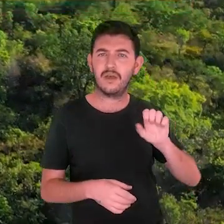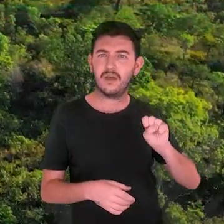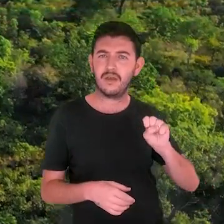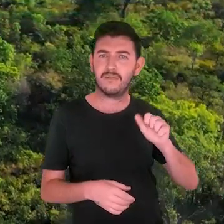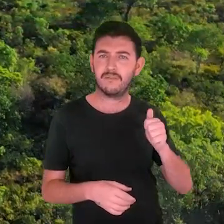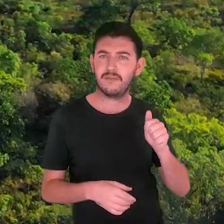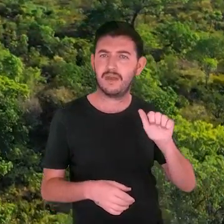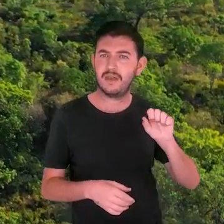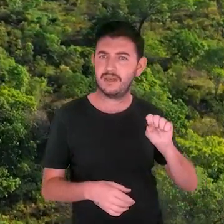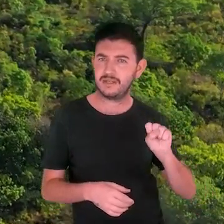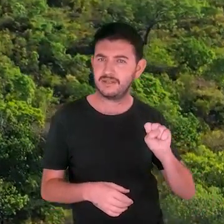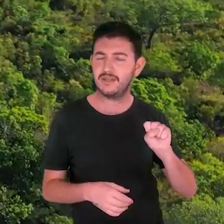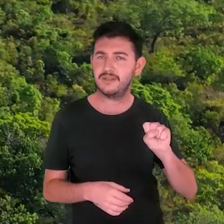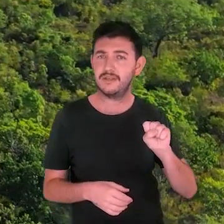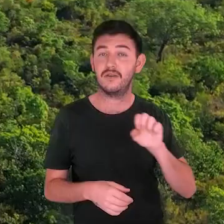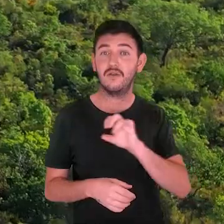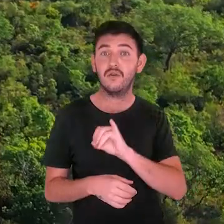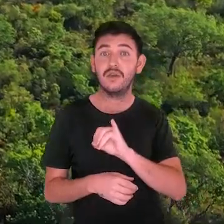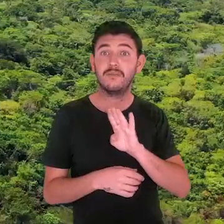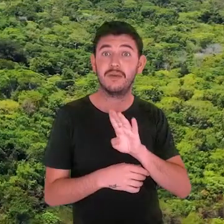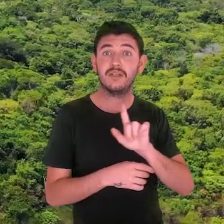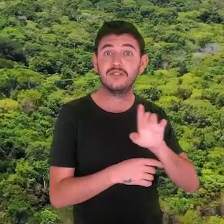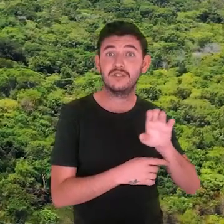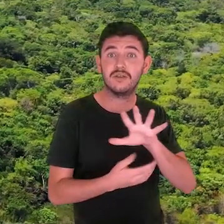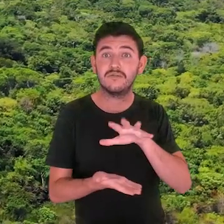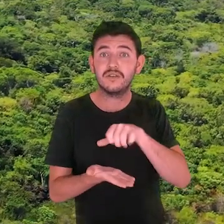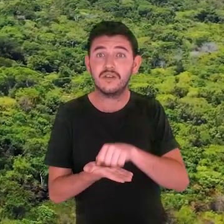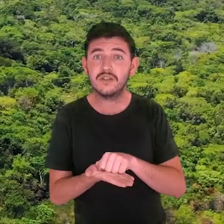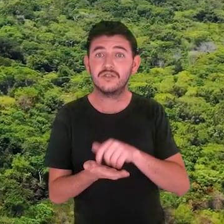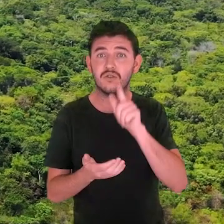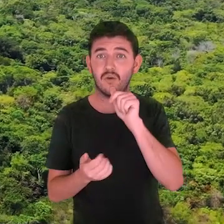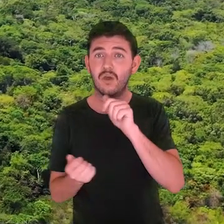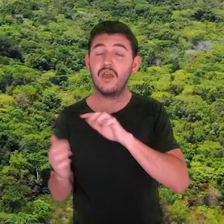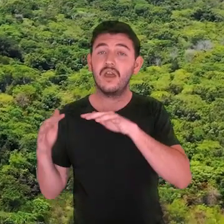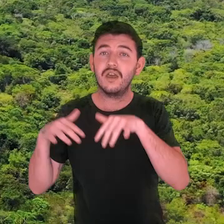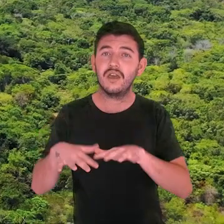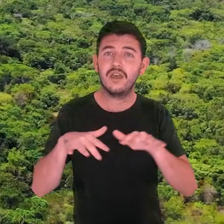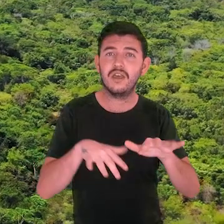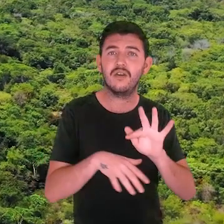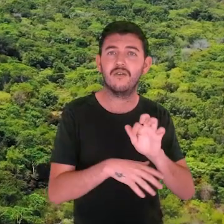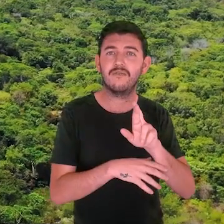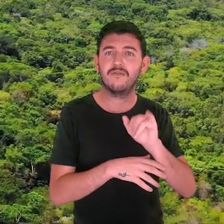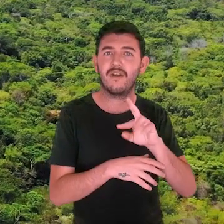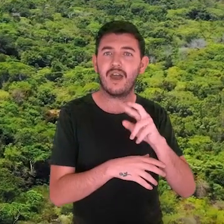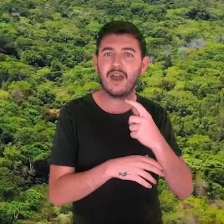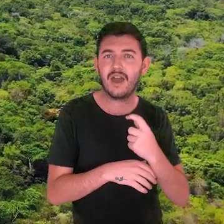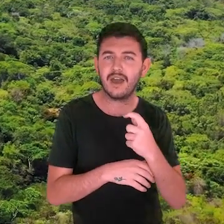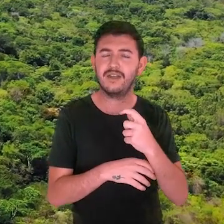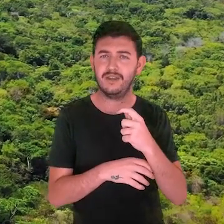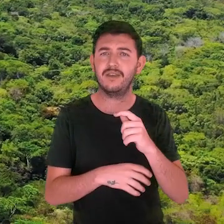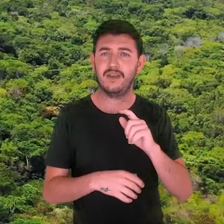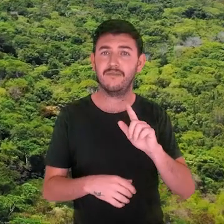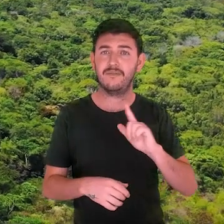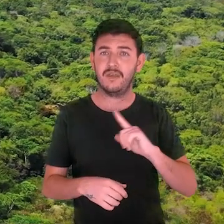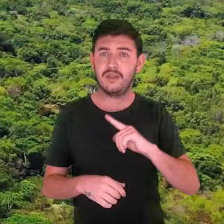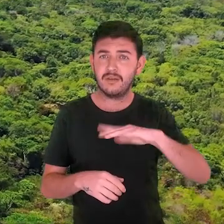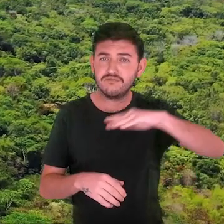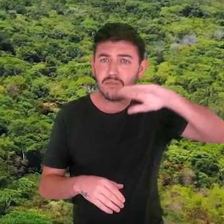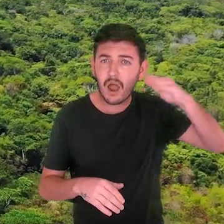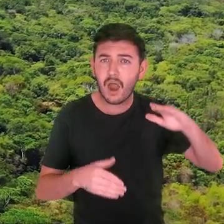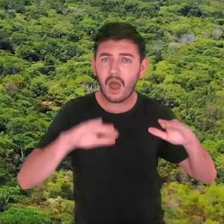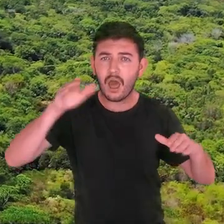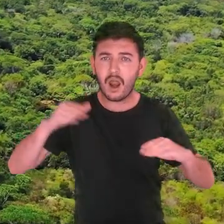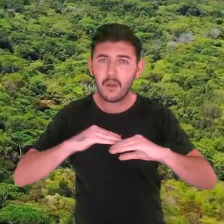unidade geomorfológica denominada pelo IBGE de Chapada e Planos do Rio Farinha, na divisa do Maranhão com o